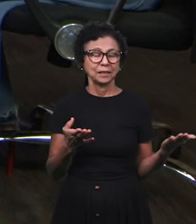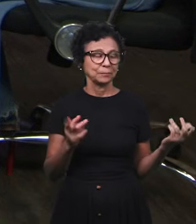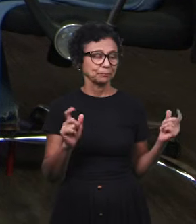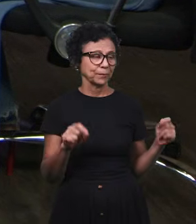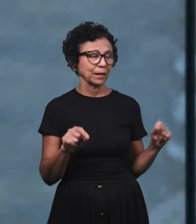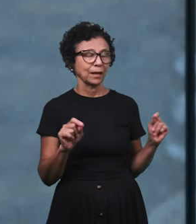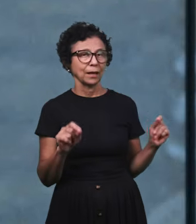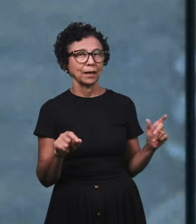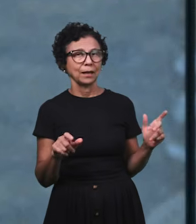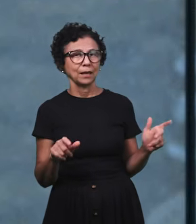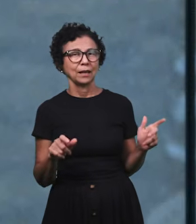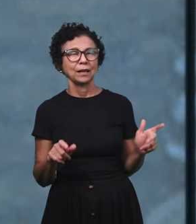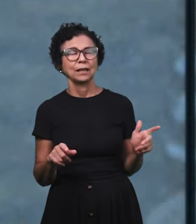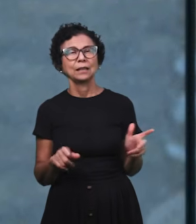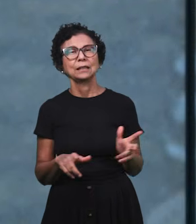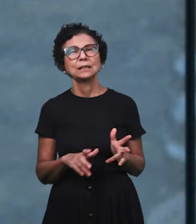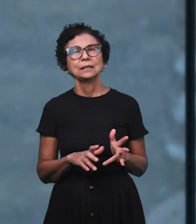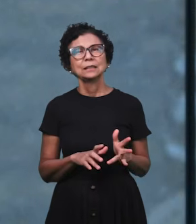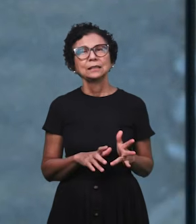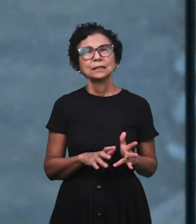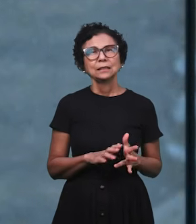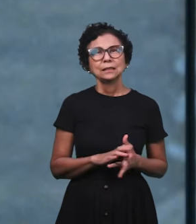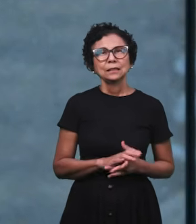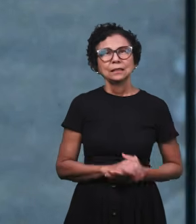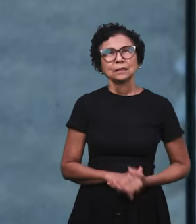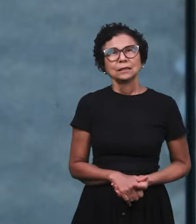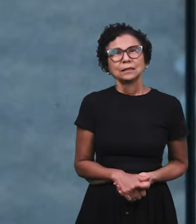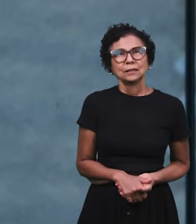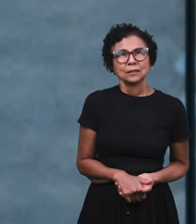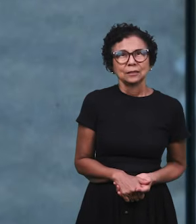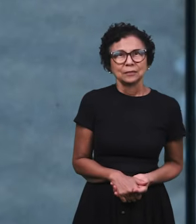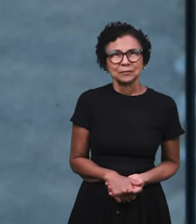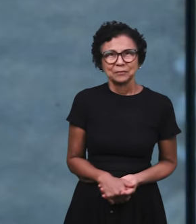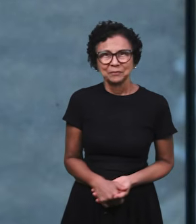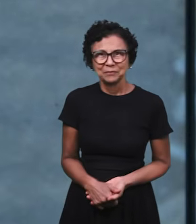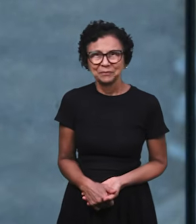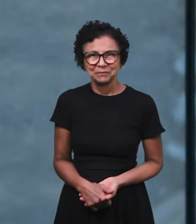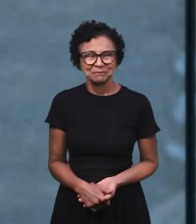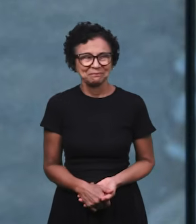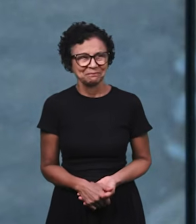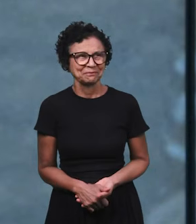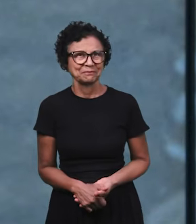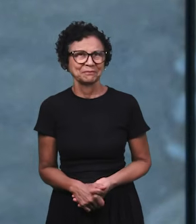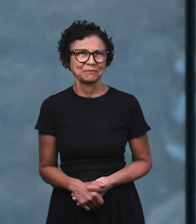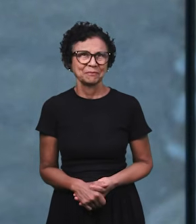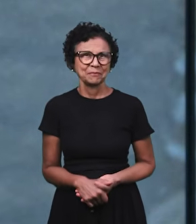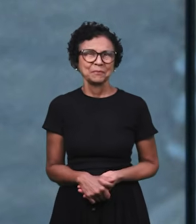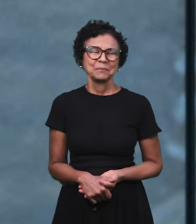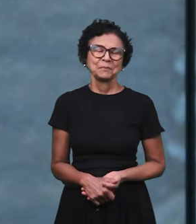forma correta de me expressar, eu peço vênia aos queridos